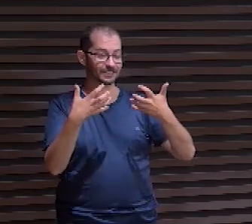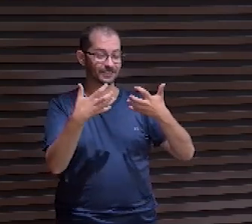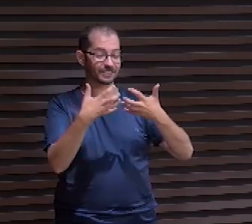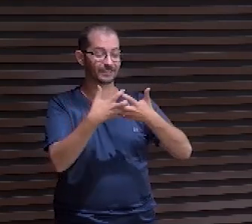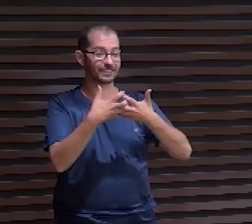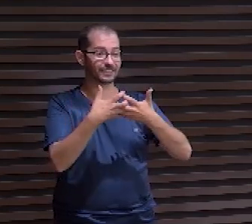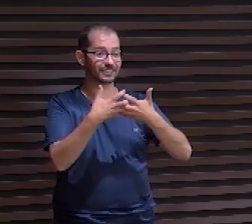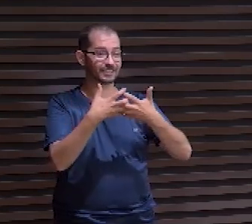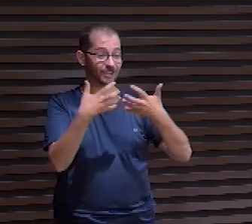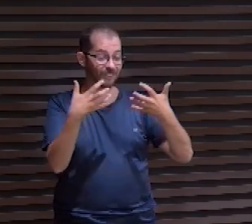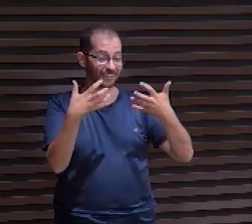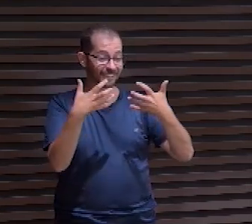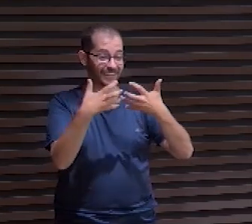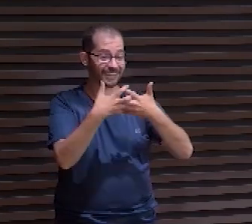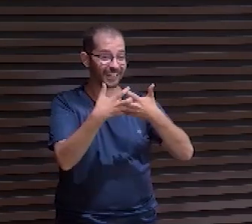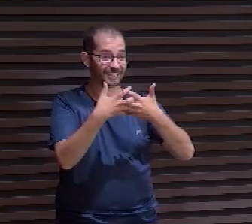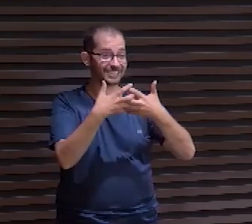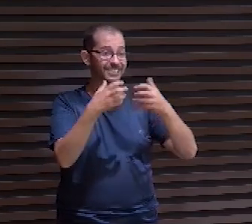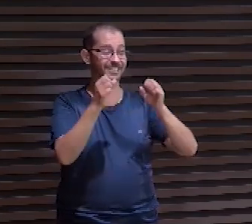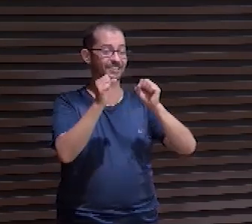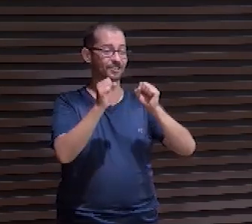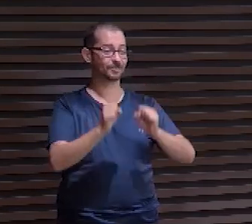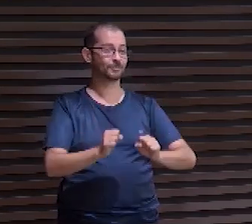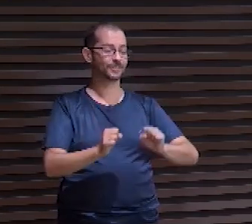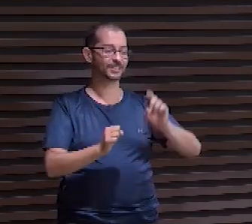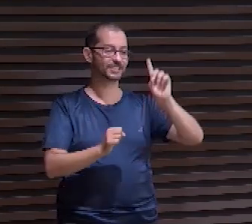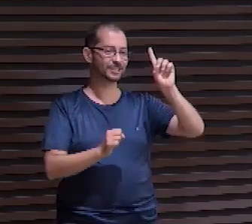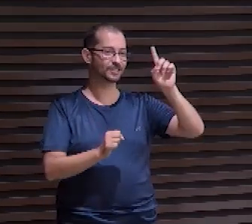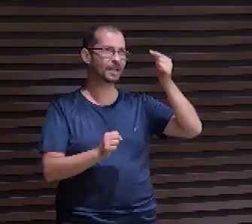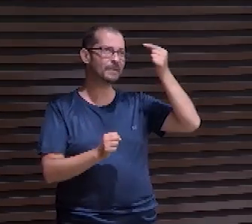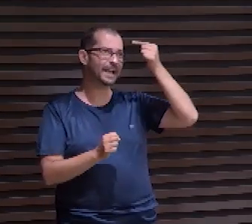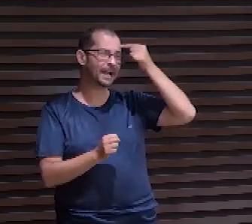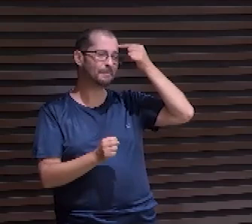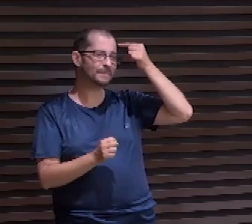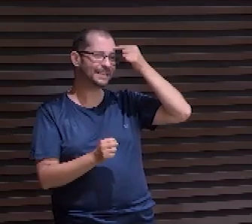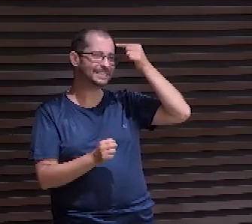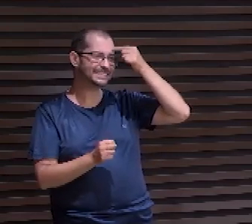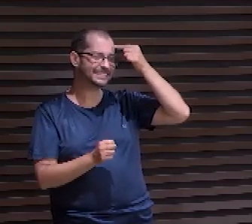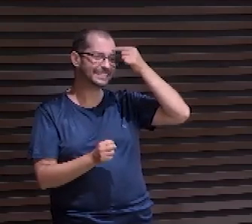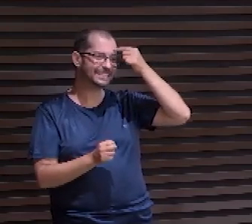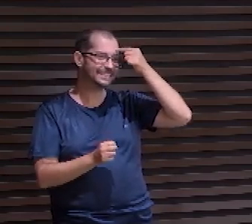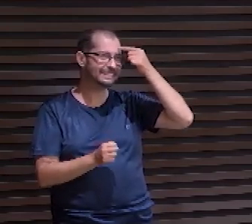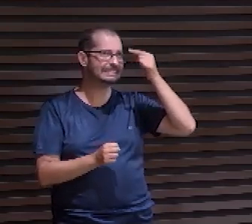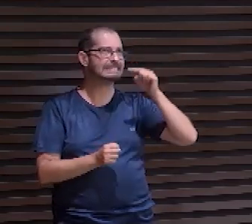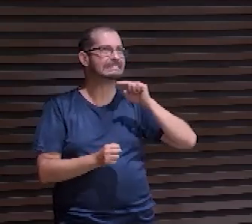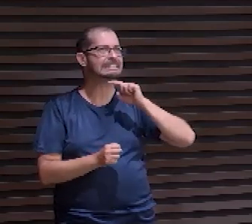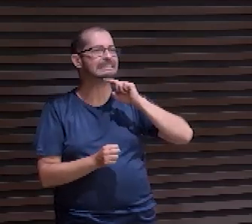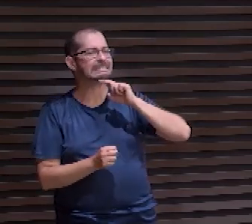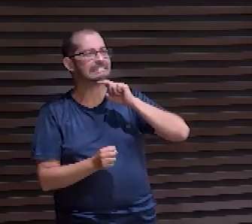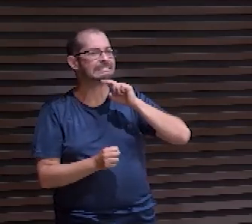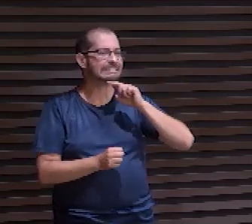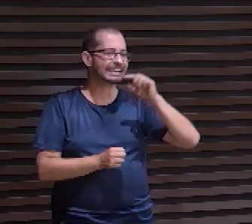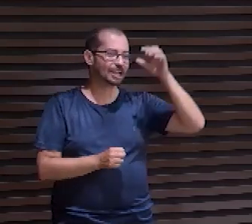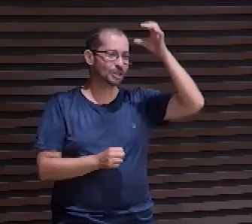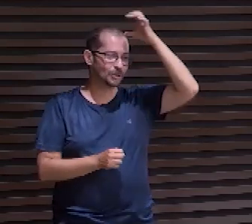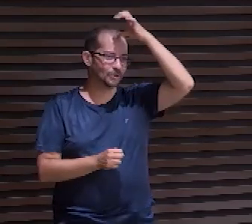no poder de Deus. Mas a minha mente é tão tacanha que eu fiquei duvidando